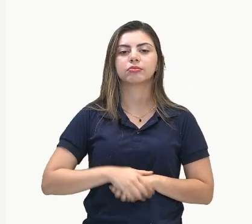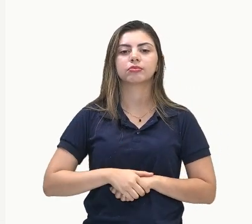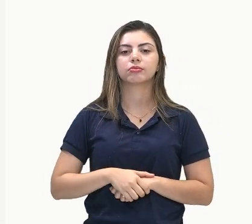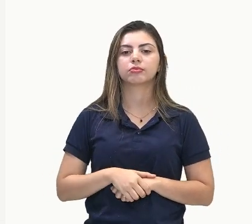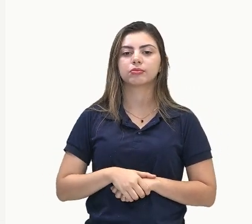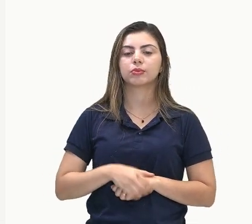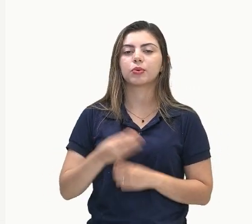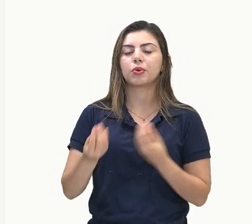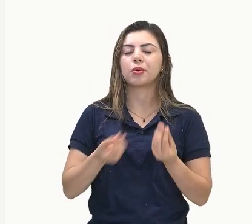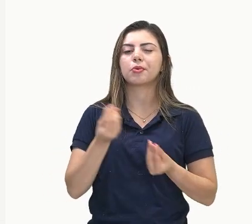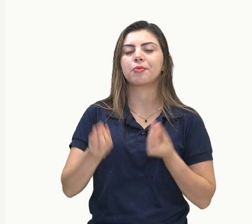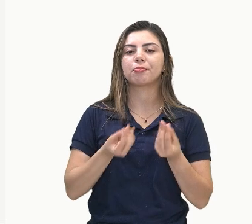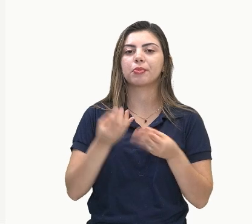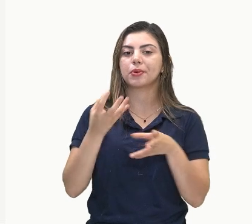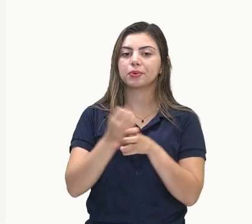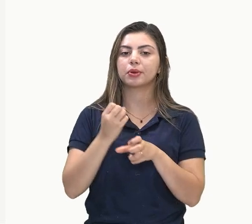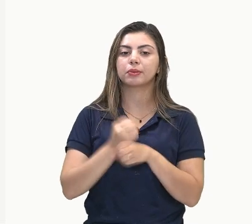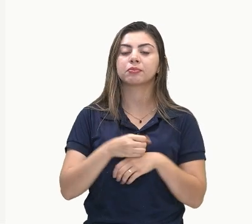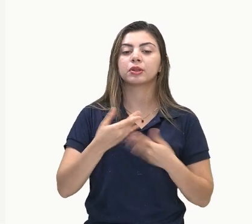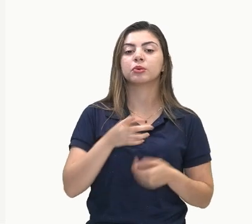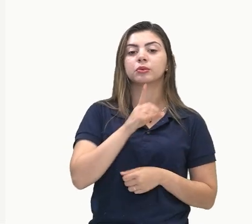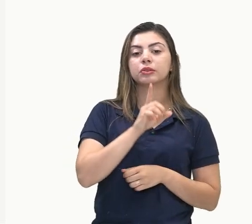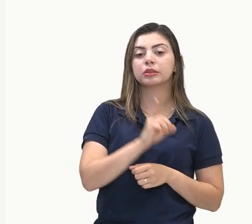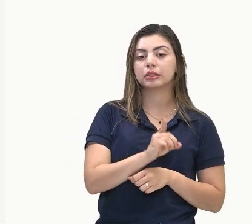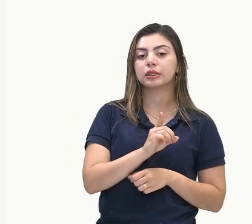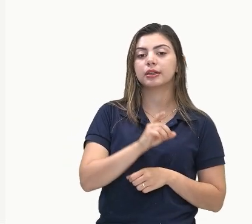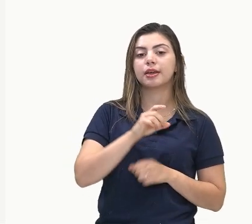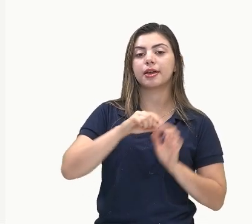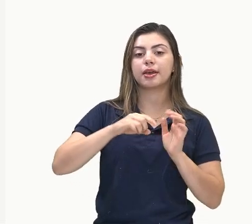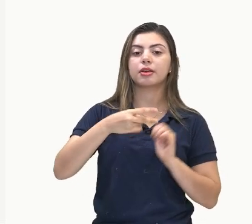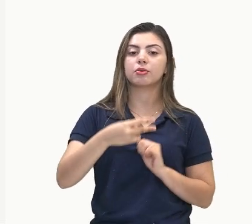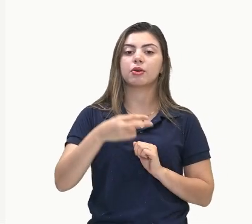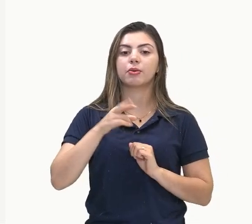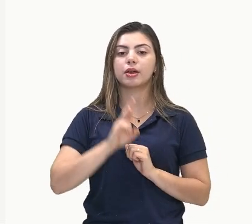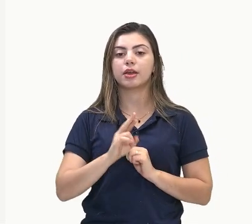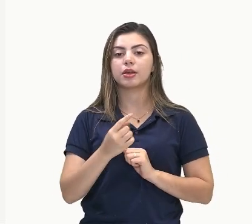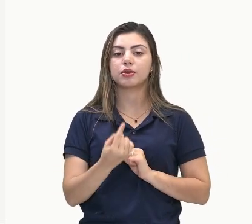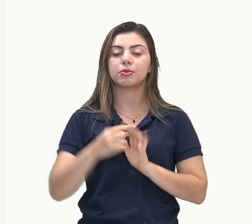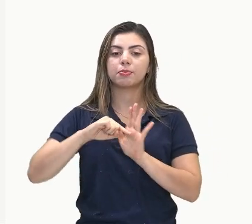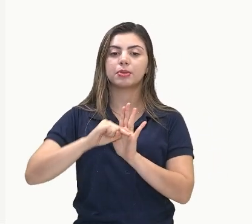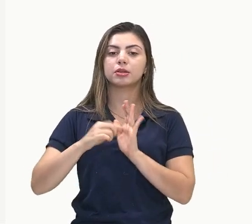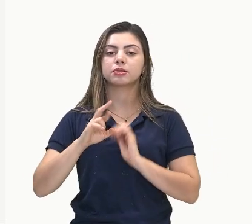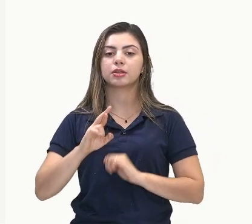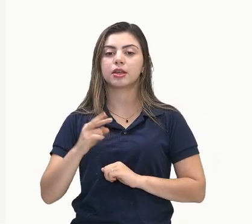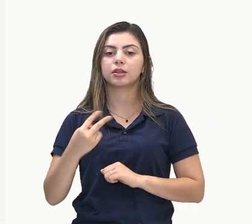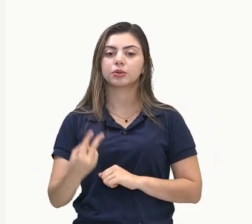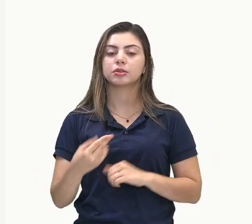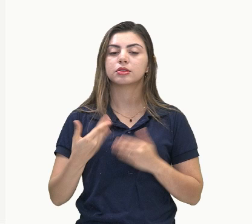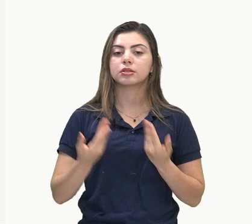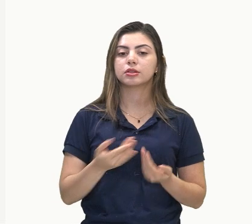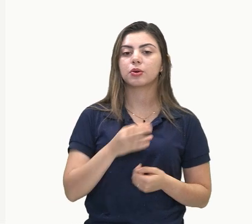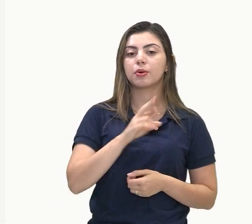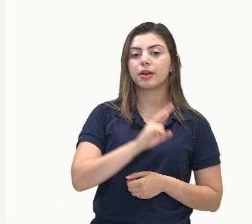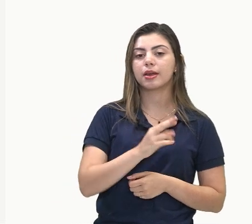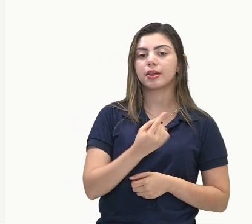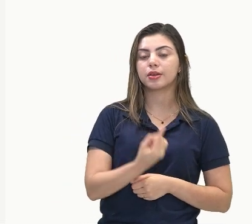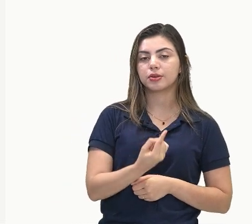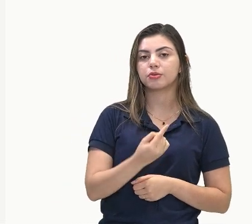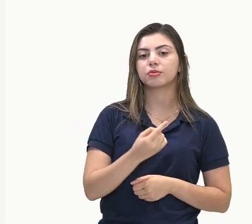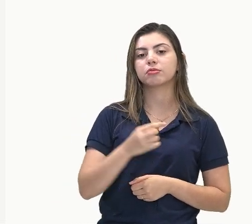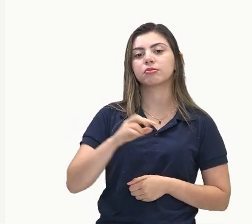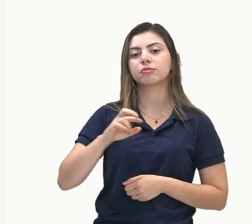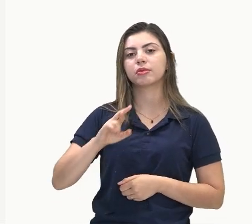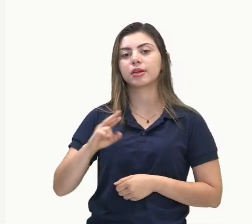só. D é igual a R1 menos R2, onde R1 é o raio, né, de C1 e R2 é o raio de